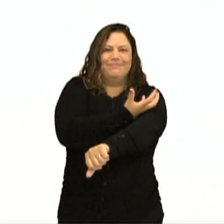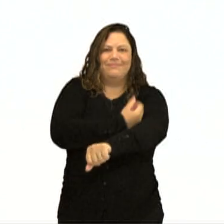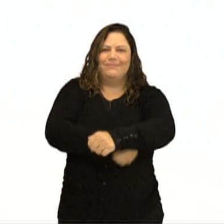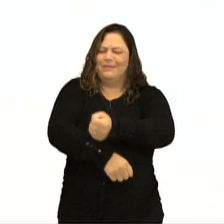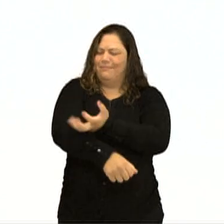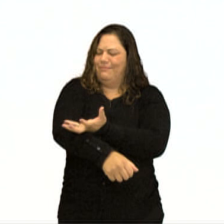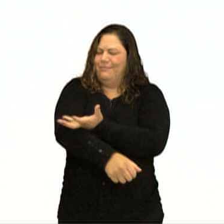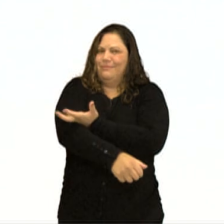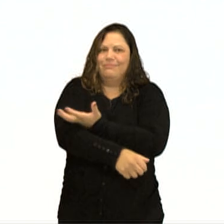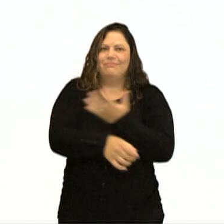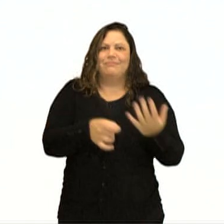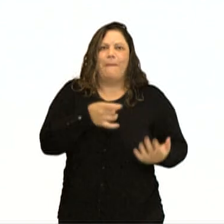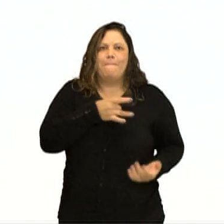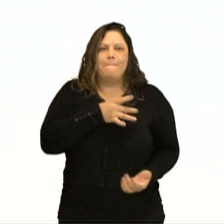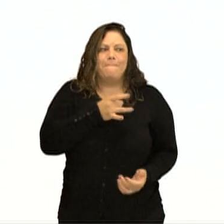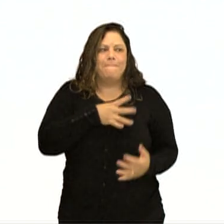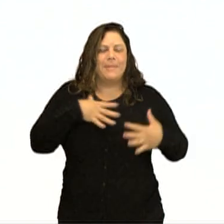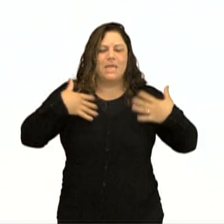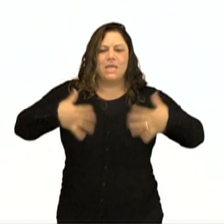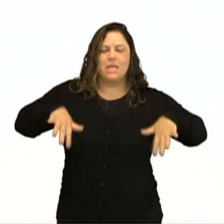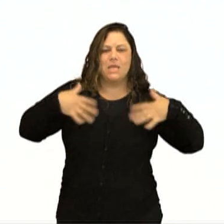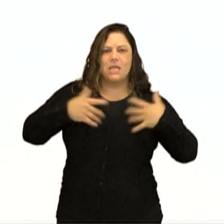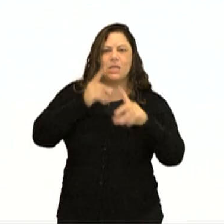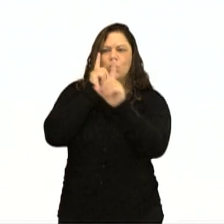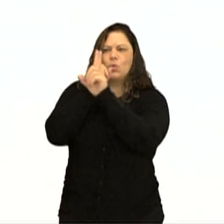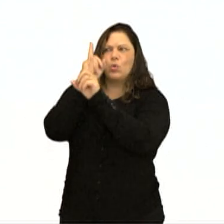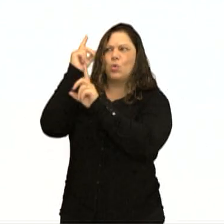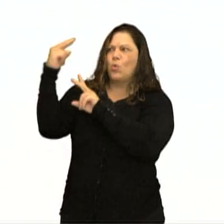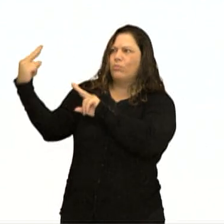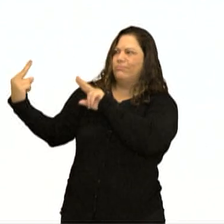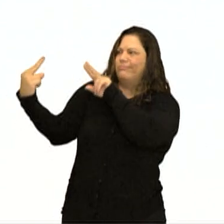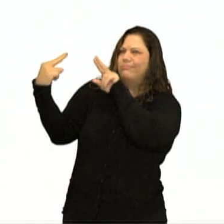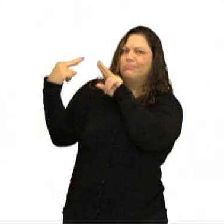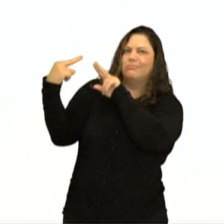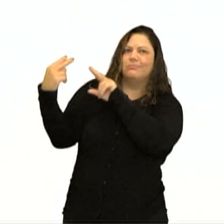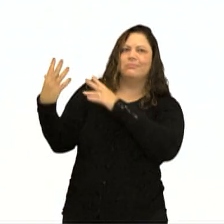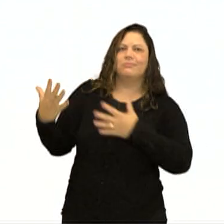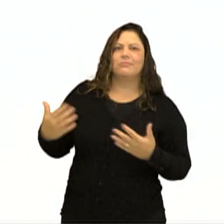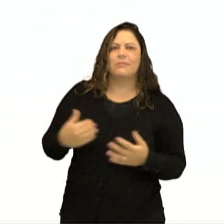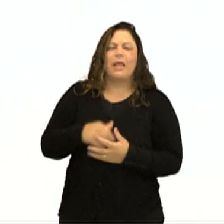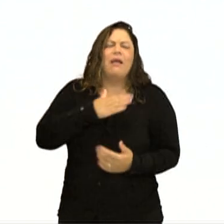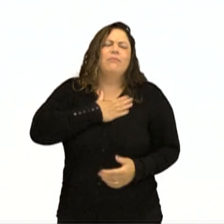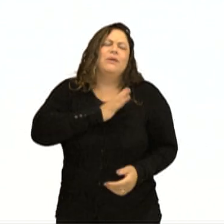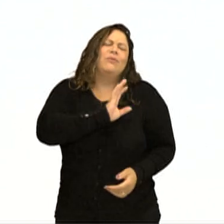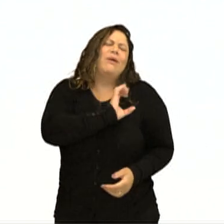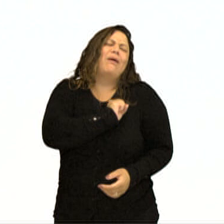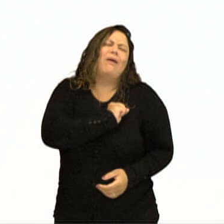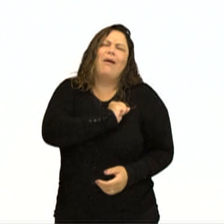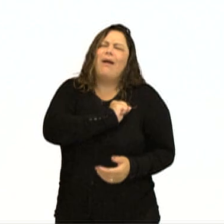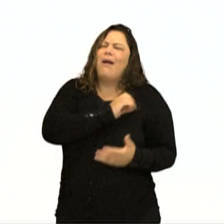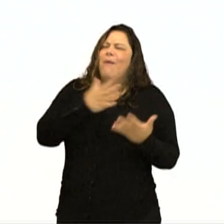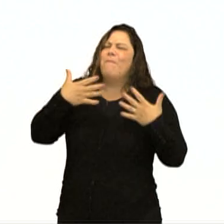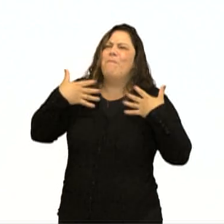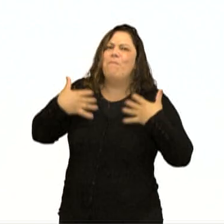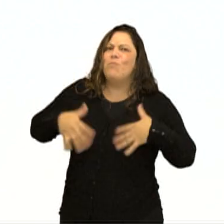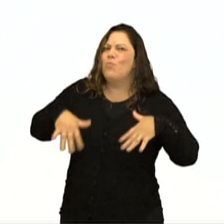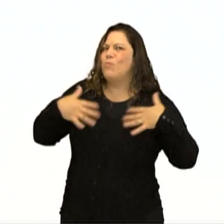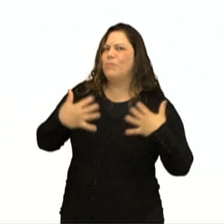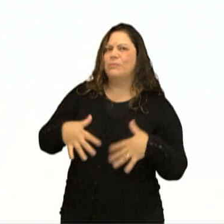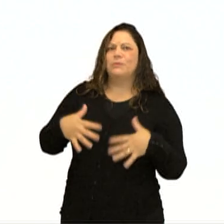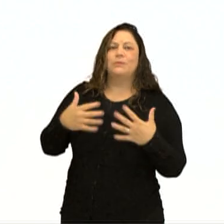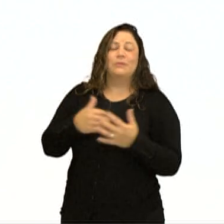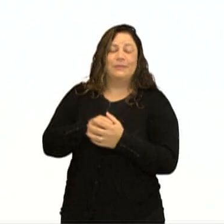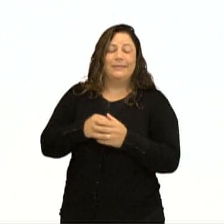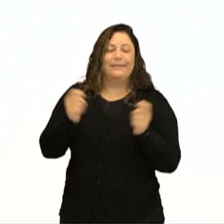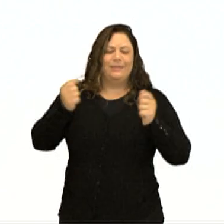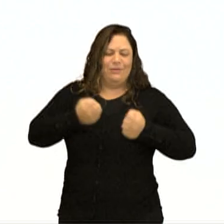certo medo, um receio no encontro, no olhar. Meu amor, juro por Deus, me sinto incendiar. Então